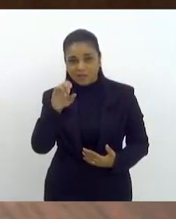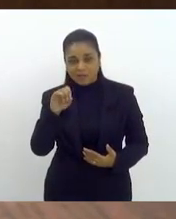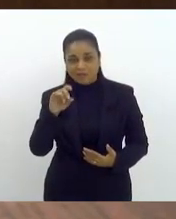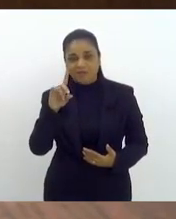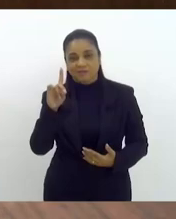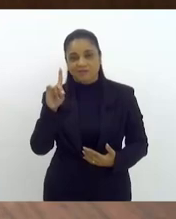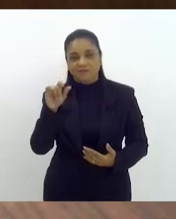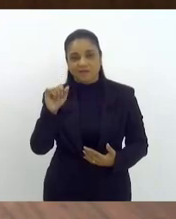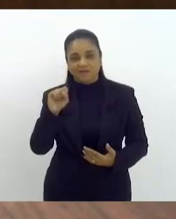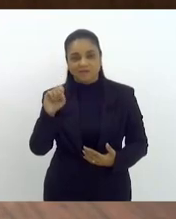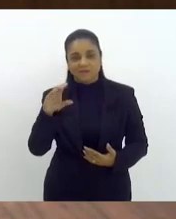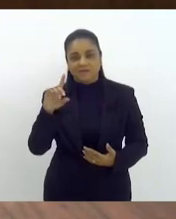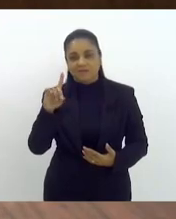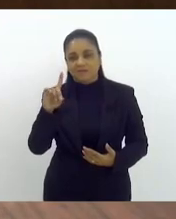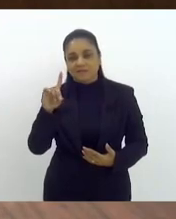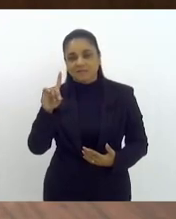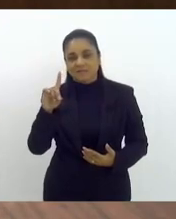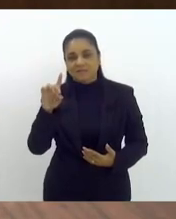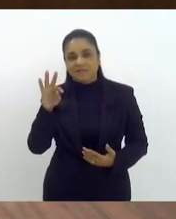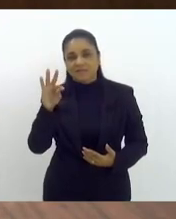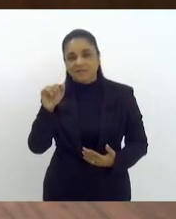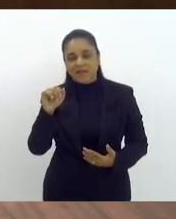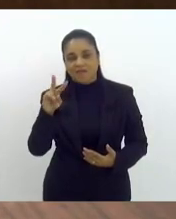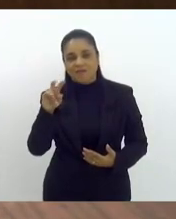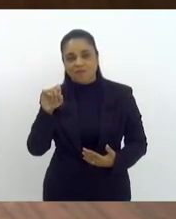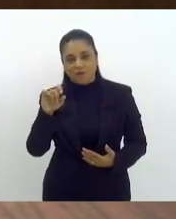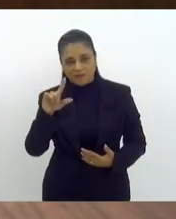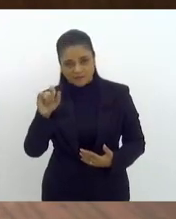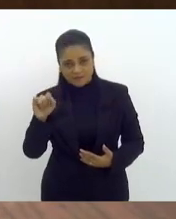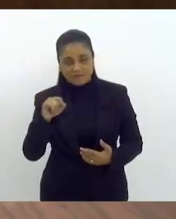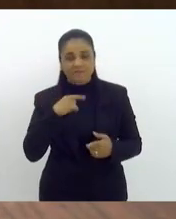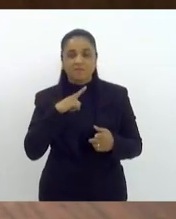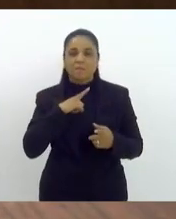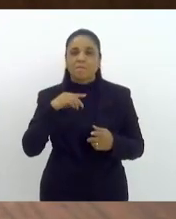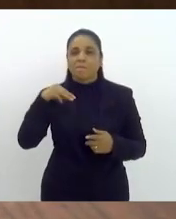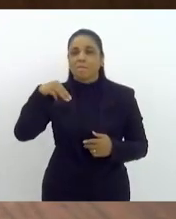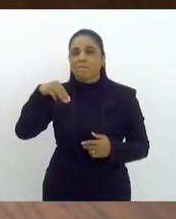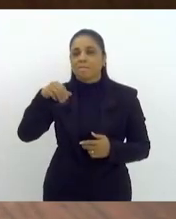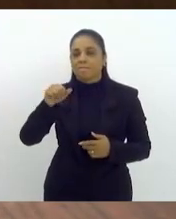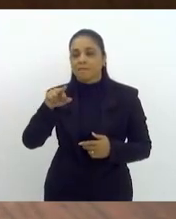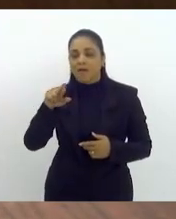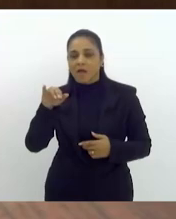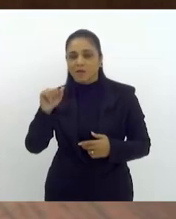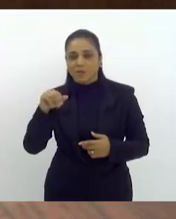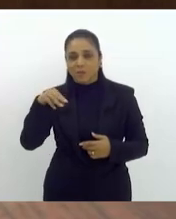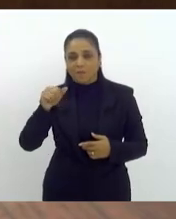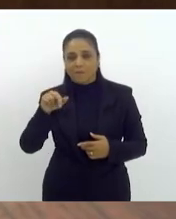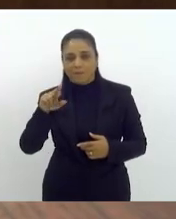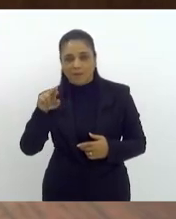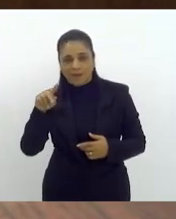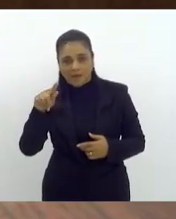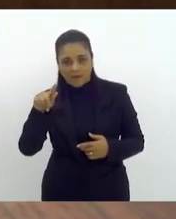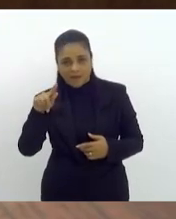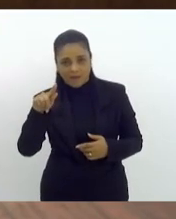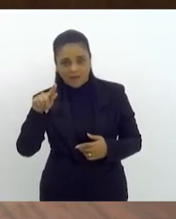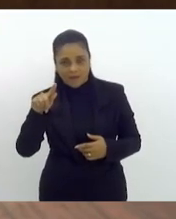eu não esqueça o nome de nenhum deles né Mário Marques saudoso nosso amigo Nage